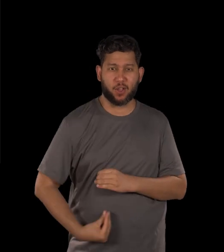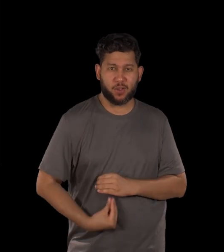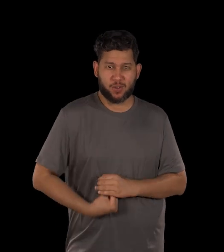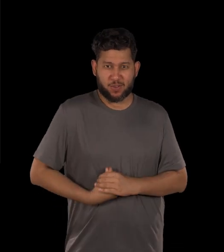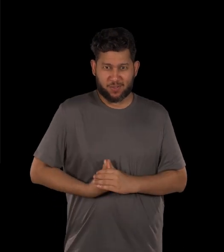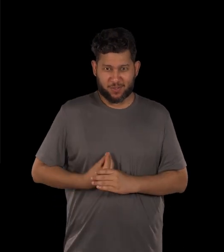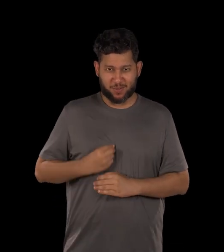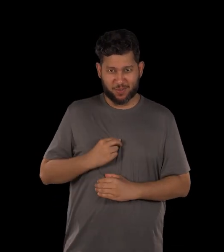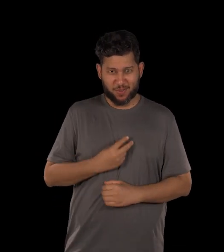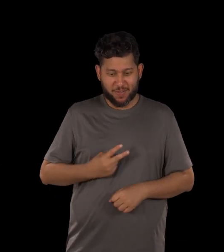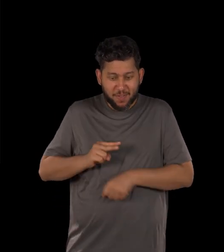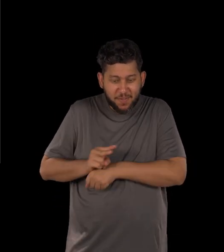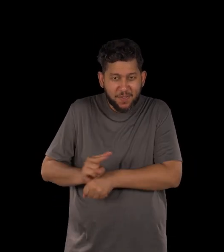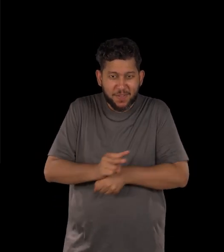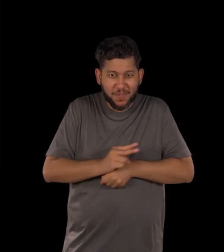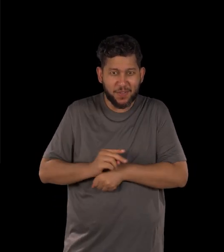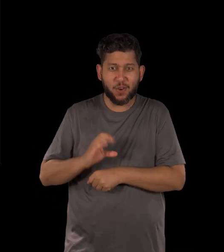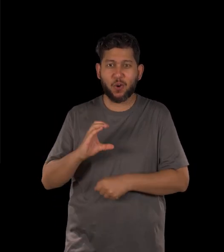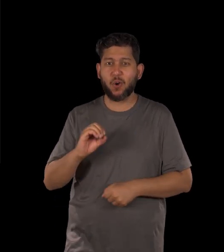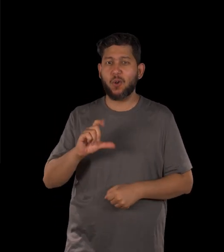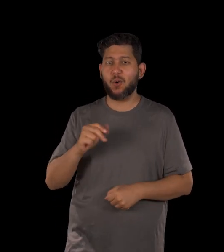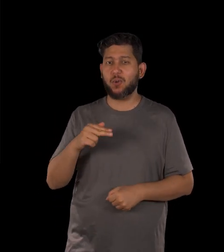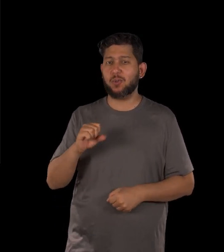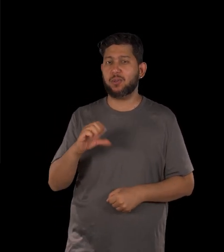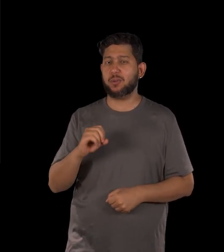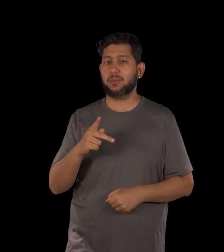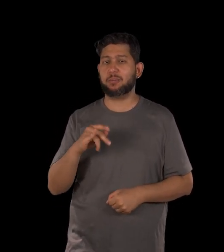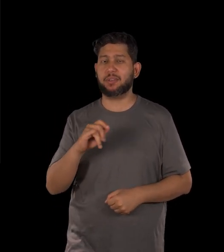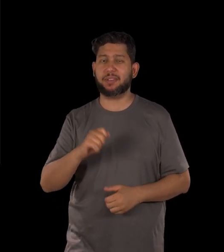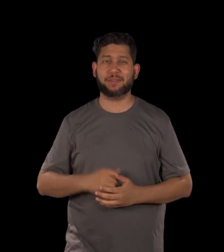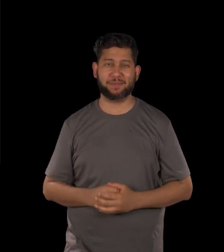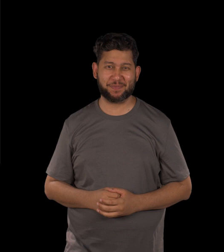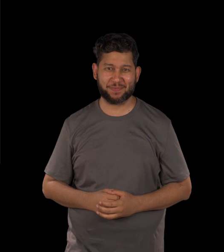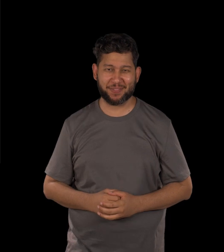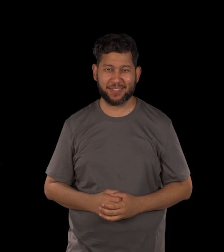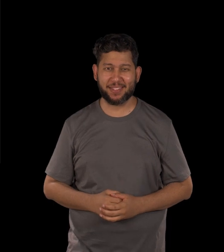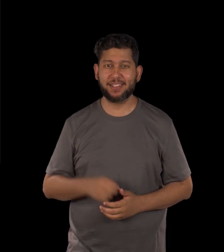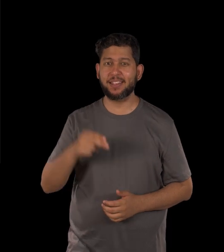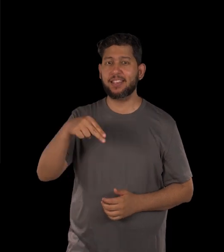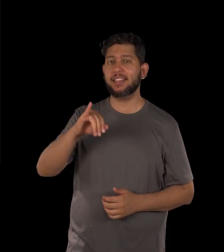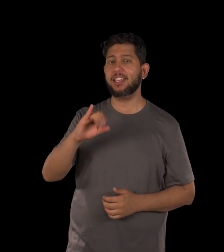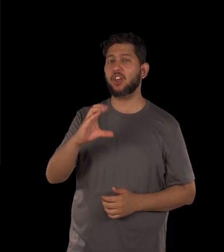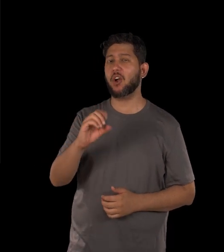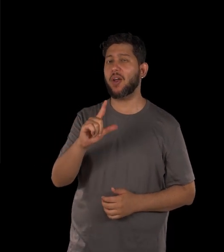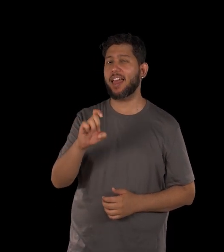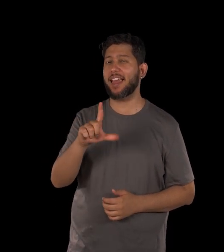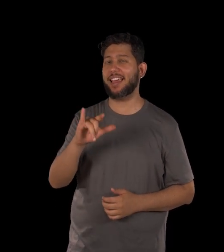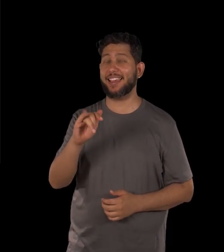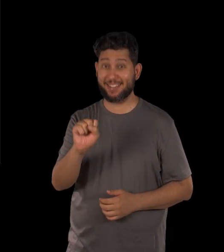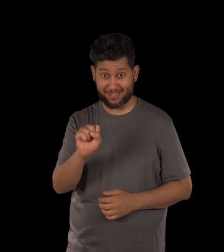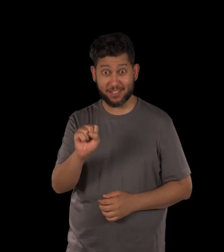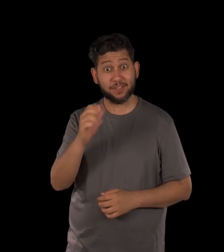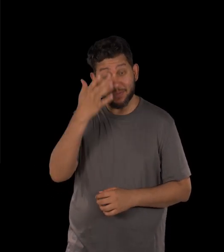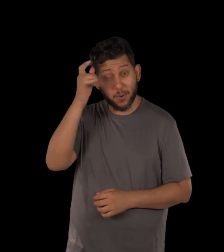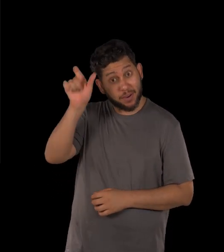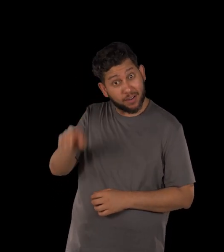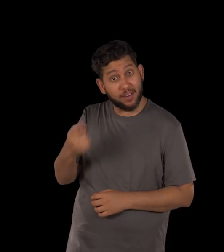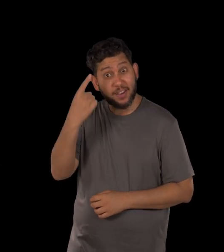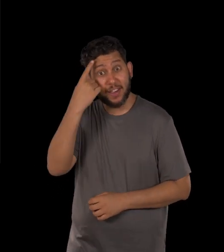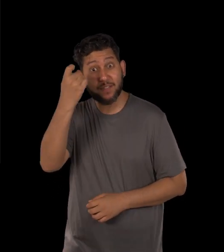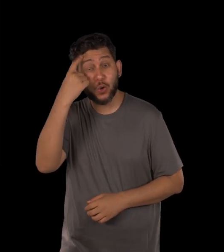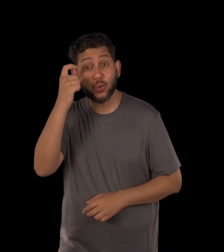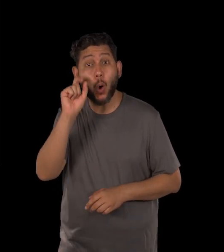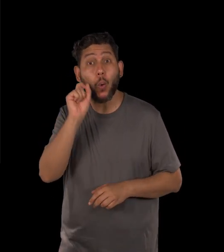Miguel Nicoleles. Um de seus grandes trabalhos foi o desenvolvimento do exoesqueleto, uma estrutura que pode